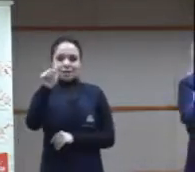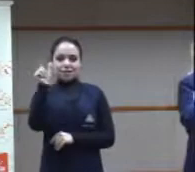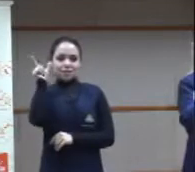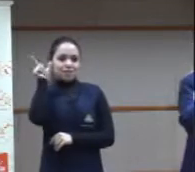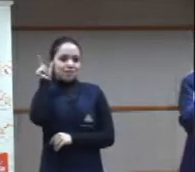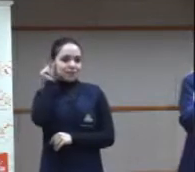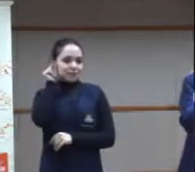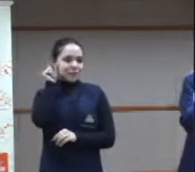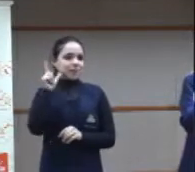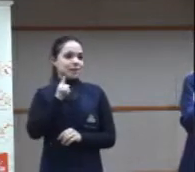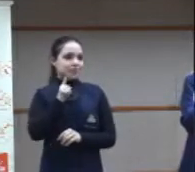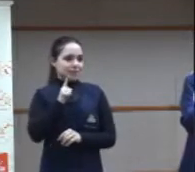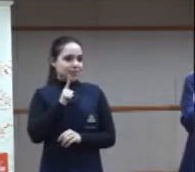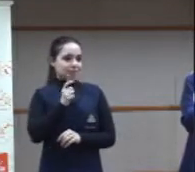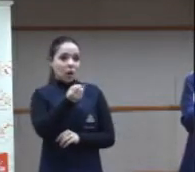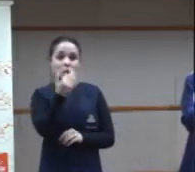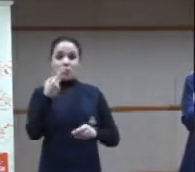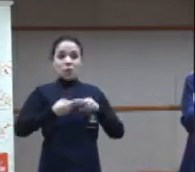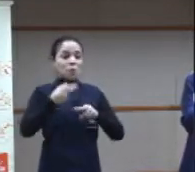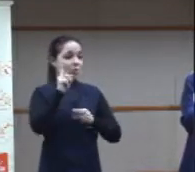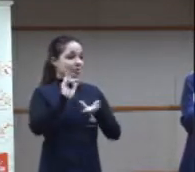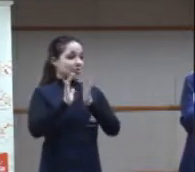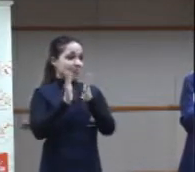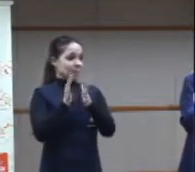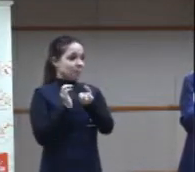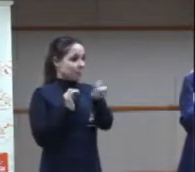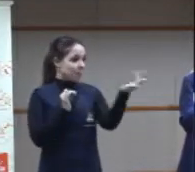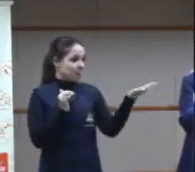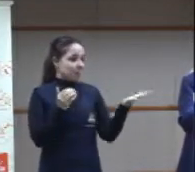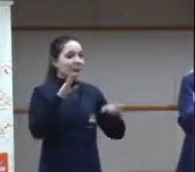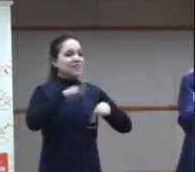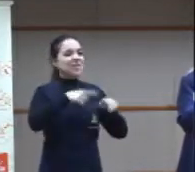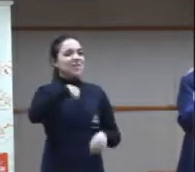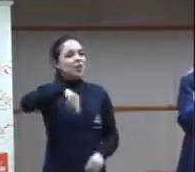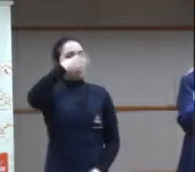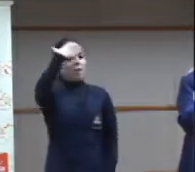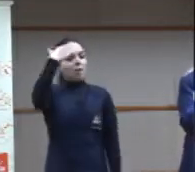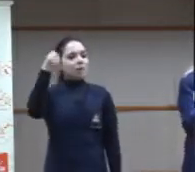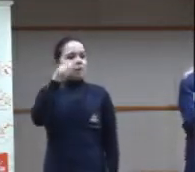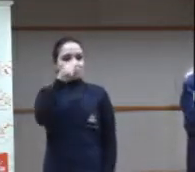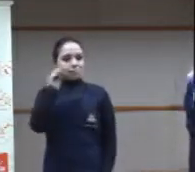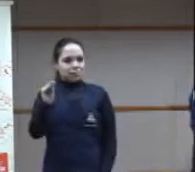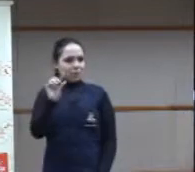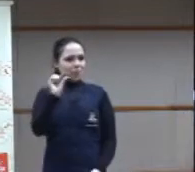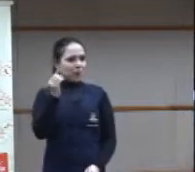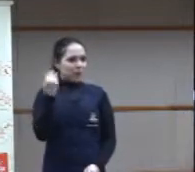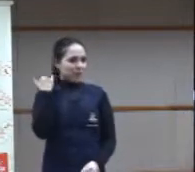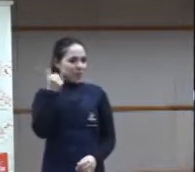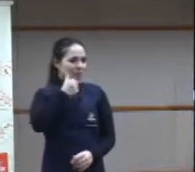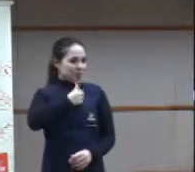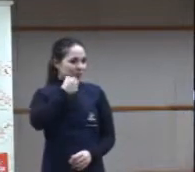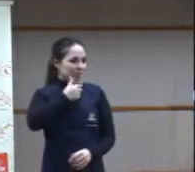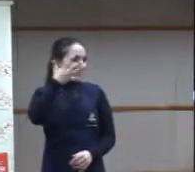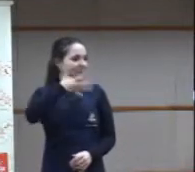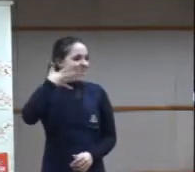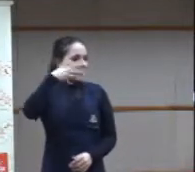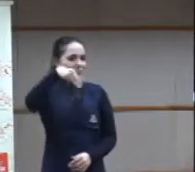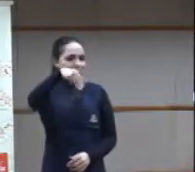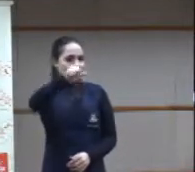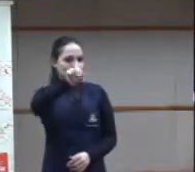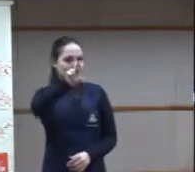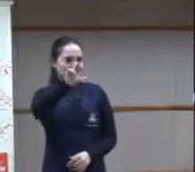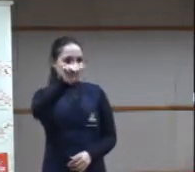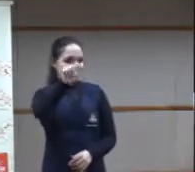não usuárias de Libras. Nós esquecemos delas, né? Nós tivemos há pouco uma palestra com uma